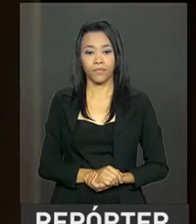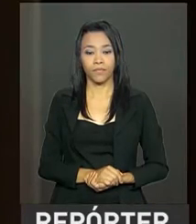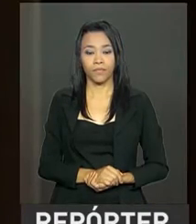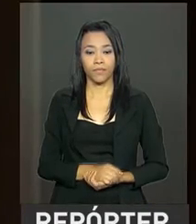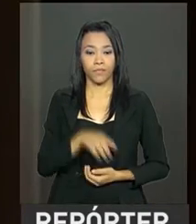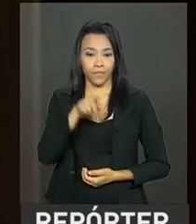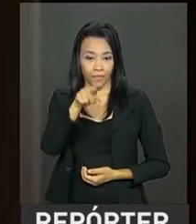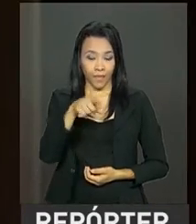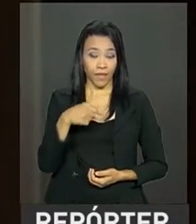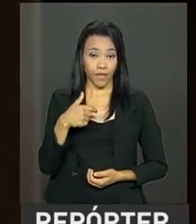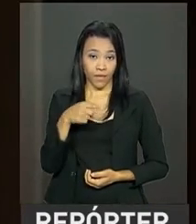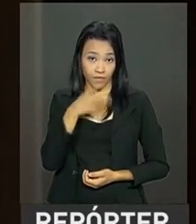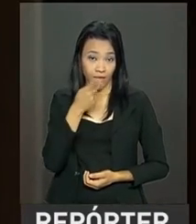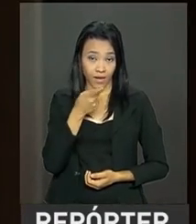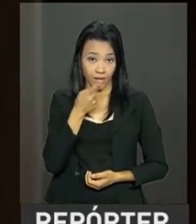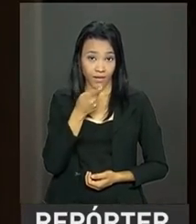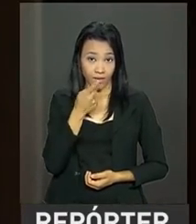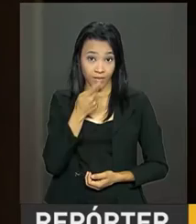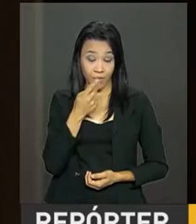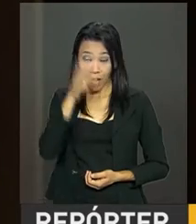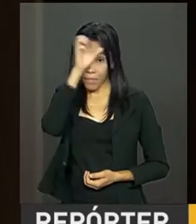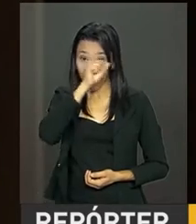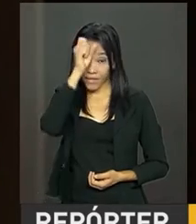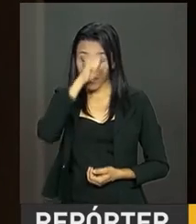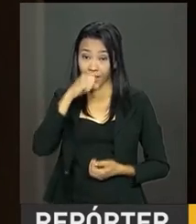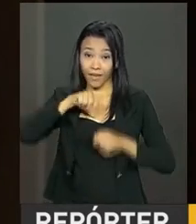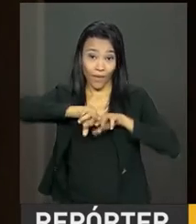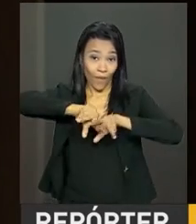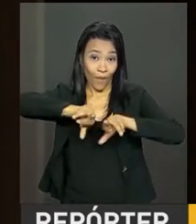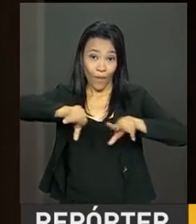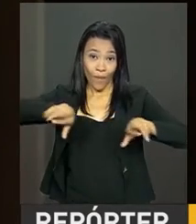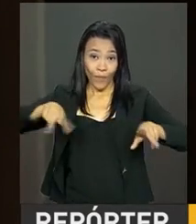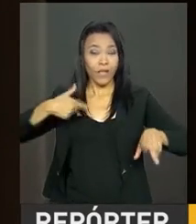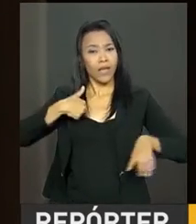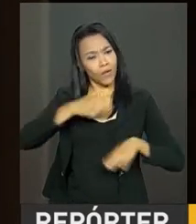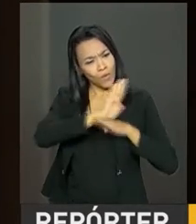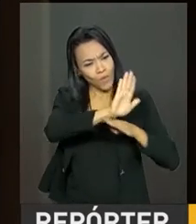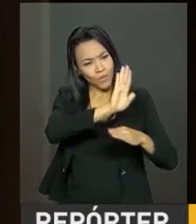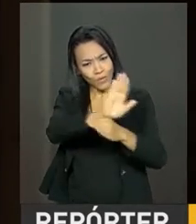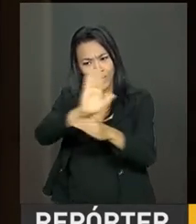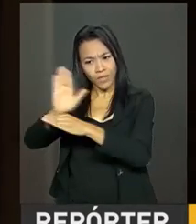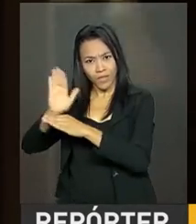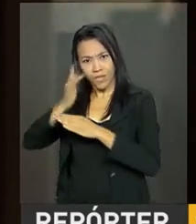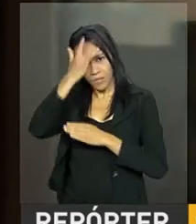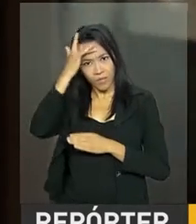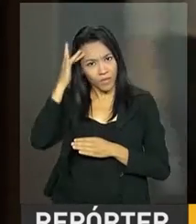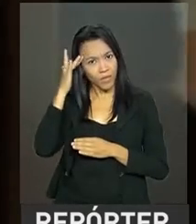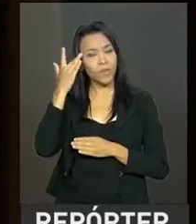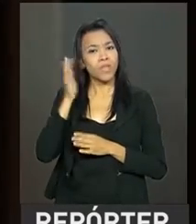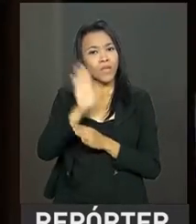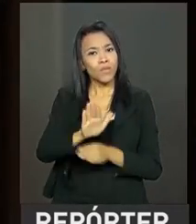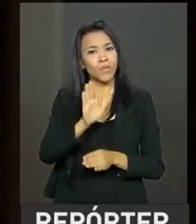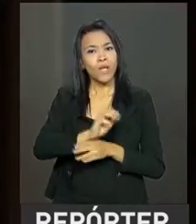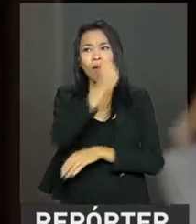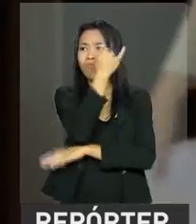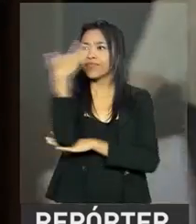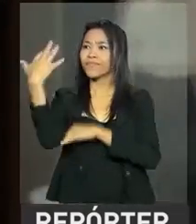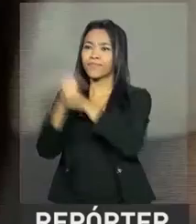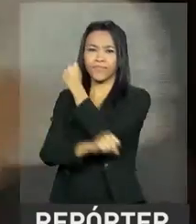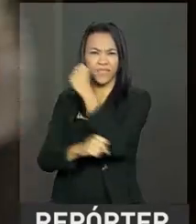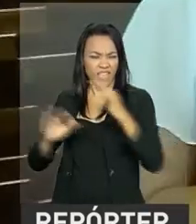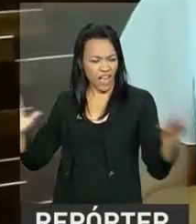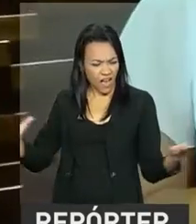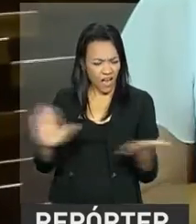Além de estar aprendendo muita coisa, também estou ajudando as pessoas a contribuir para o meio ambiente e acabar com